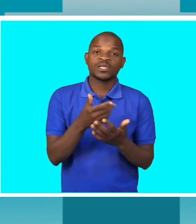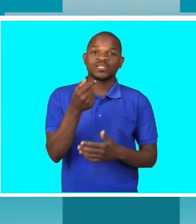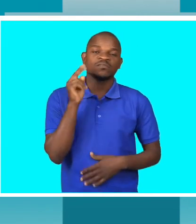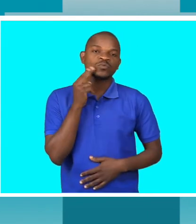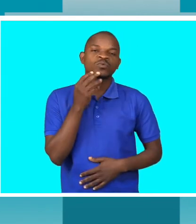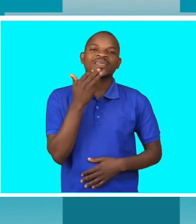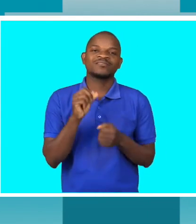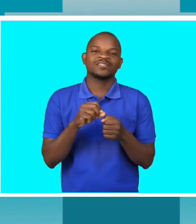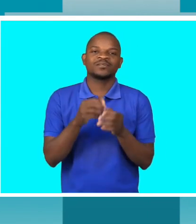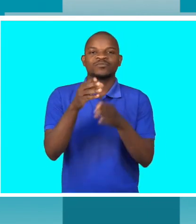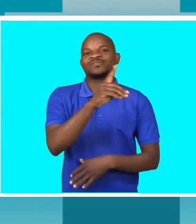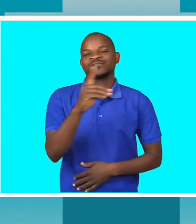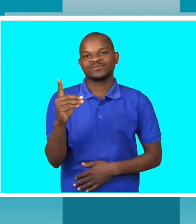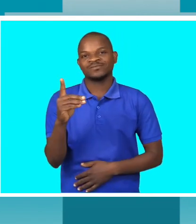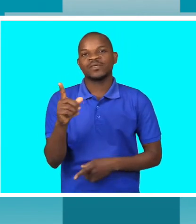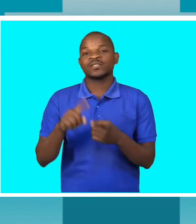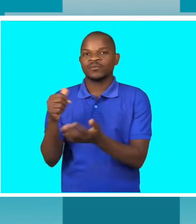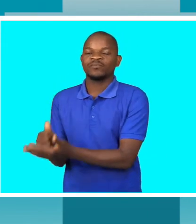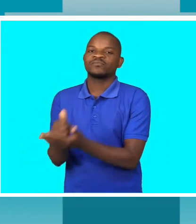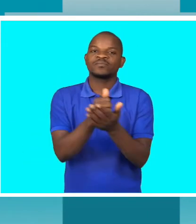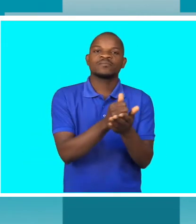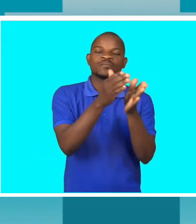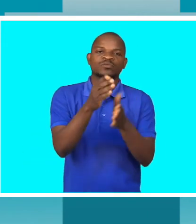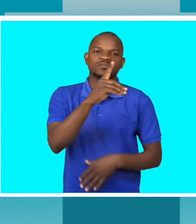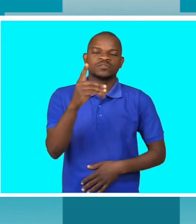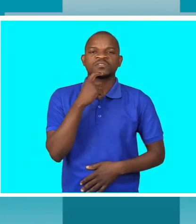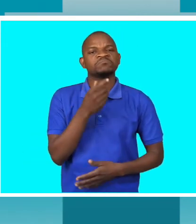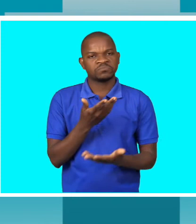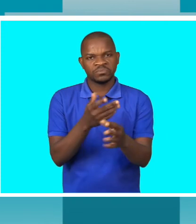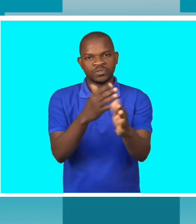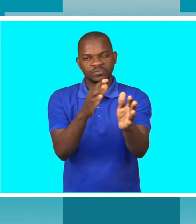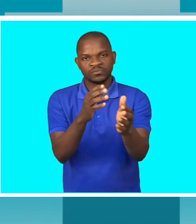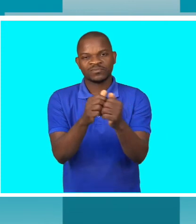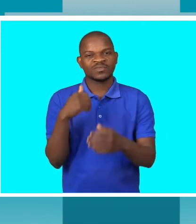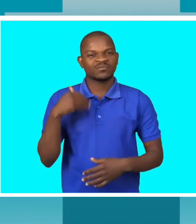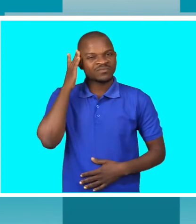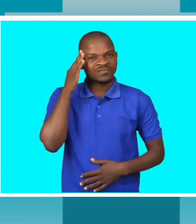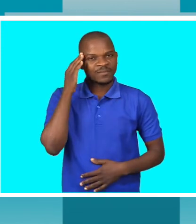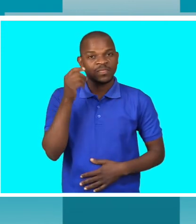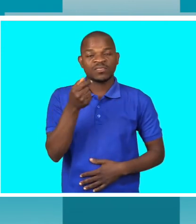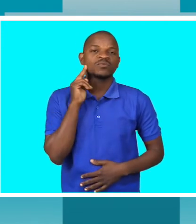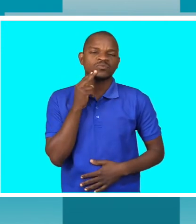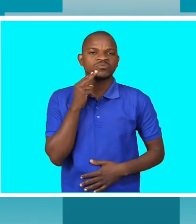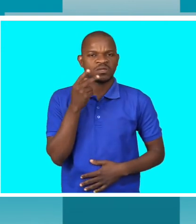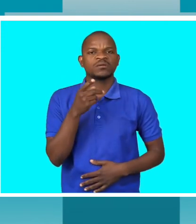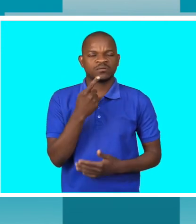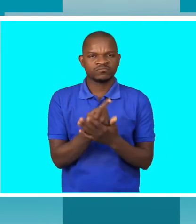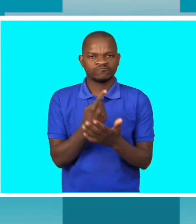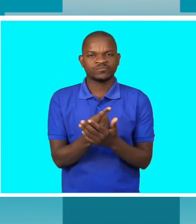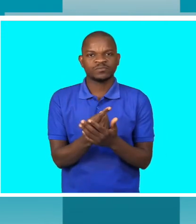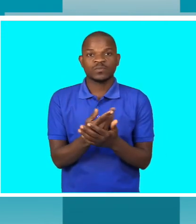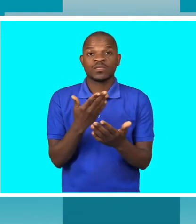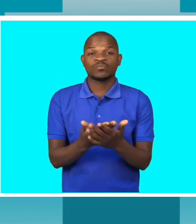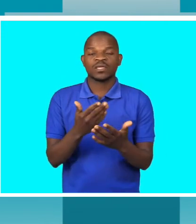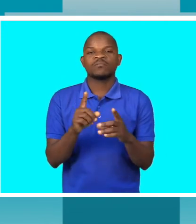principalmente para esta questão da educação e eu costumo dizer que em algum momento nós estávamos no anonimato e a aparição